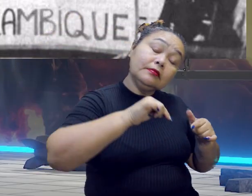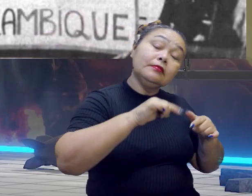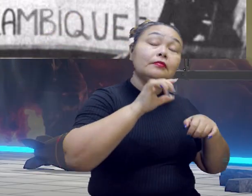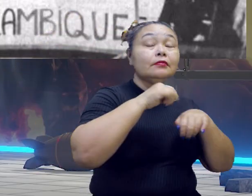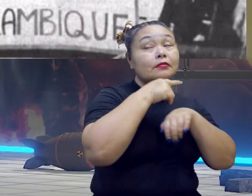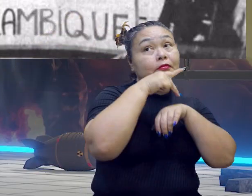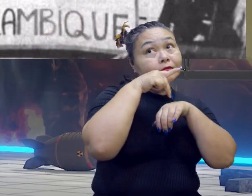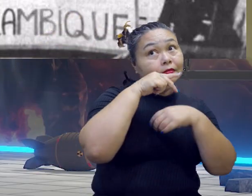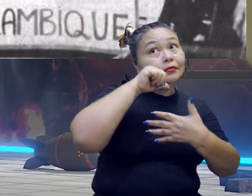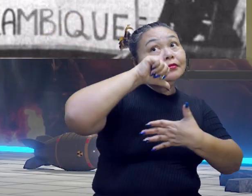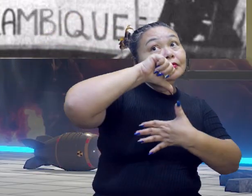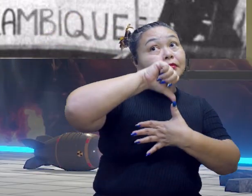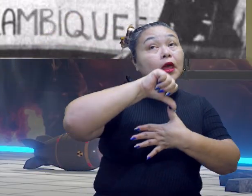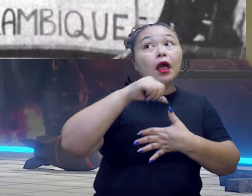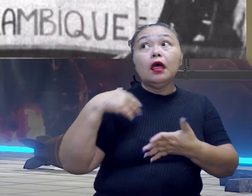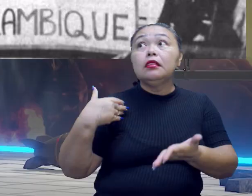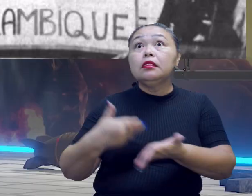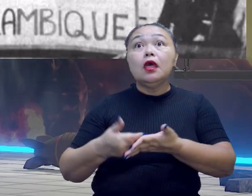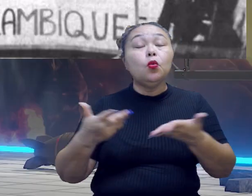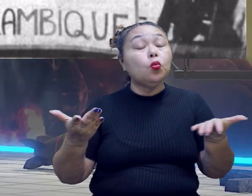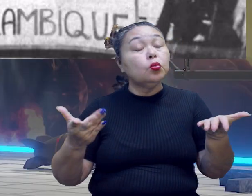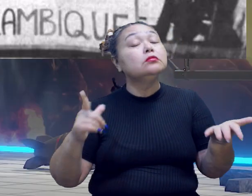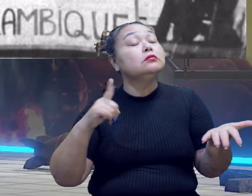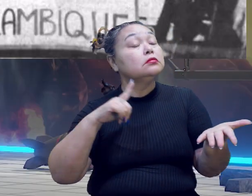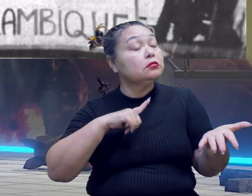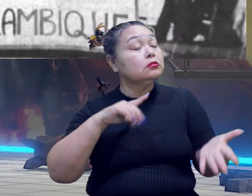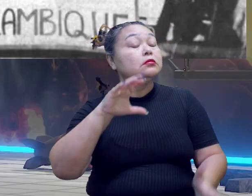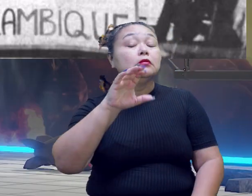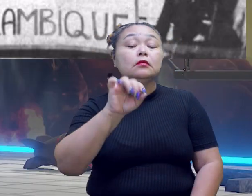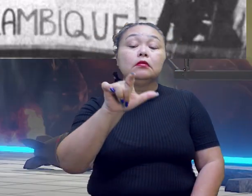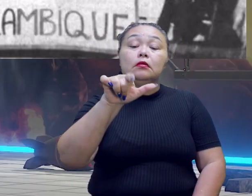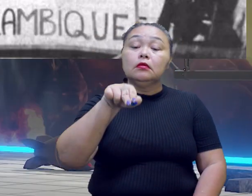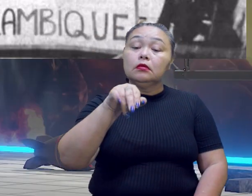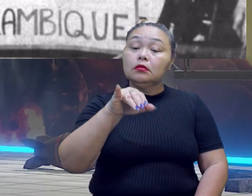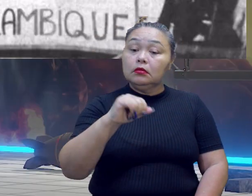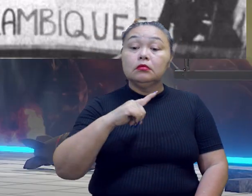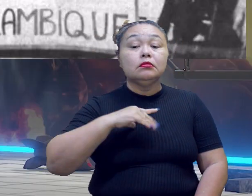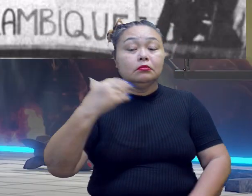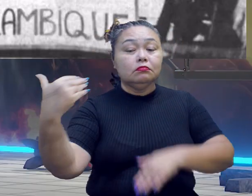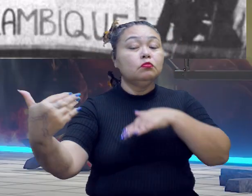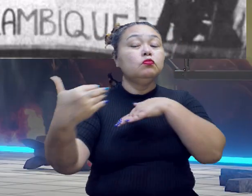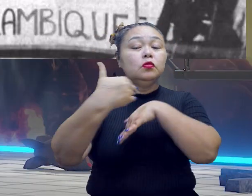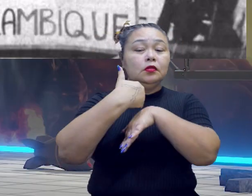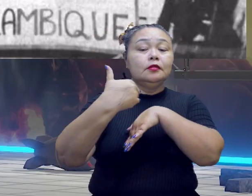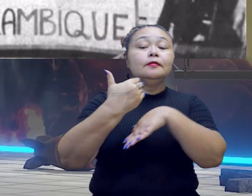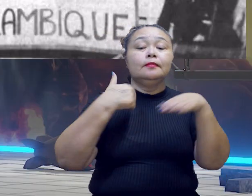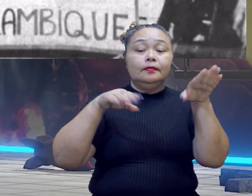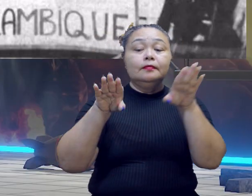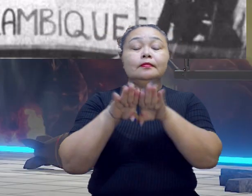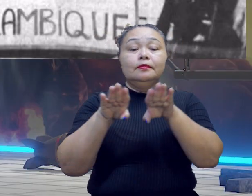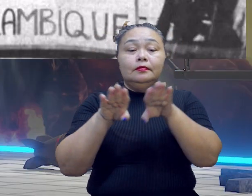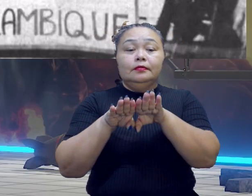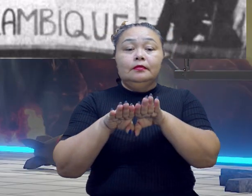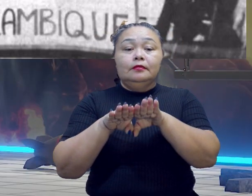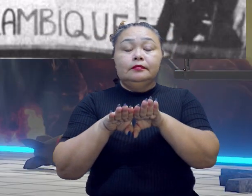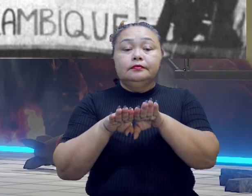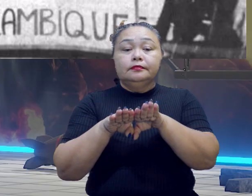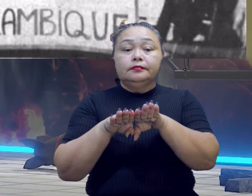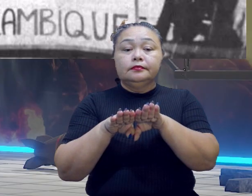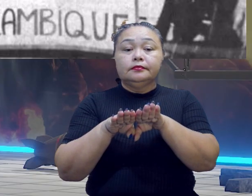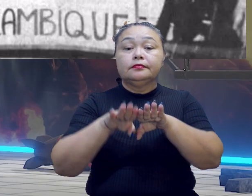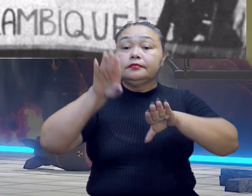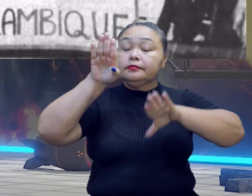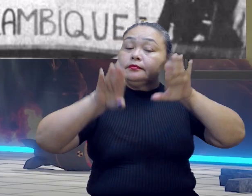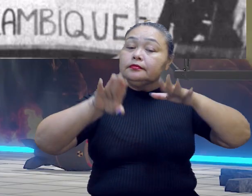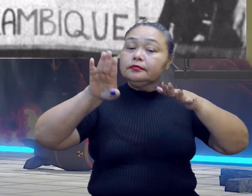da América. Então, até hoje nós temos colônias. E nós temos interferência também